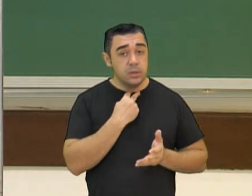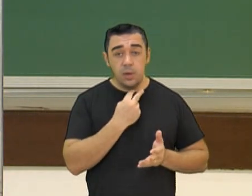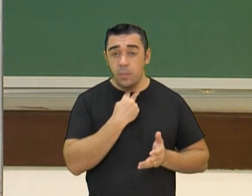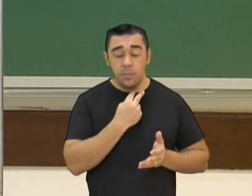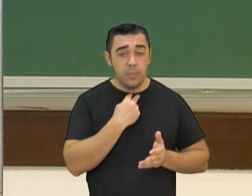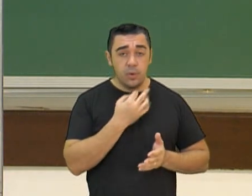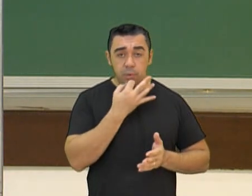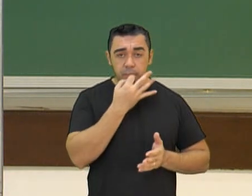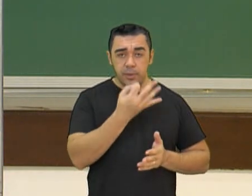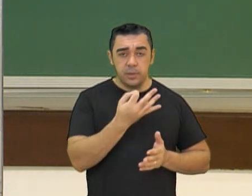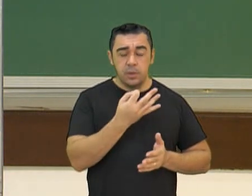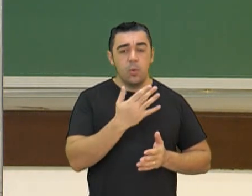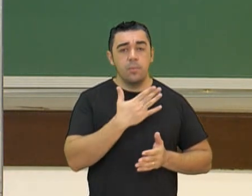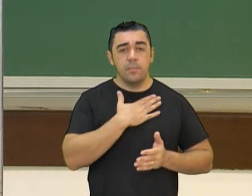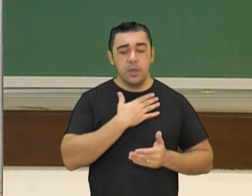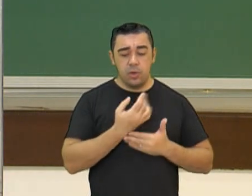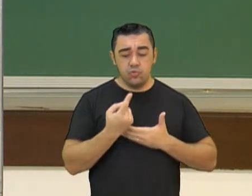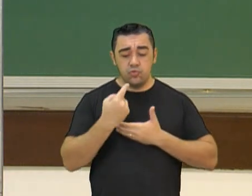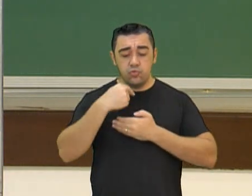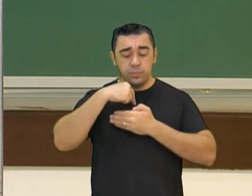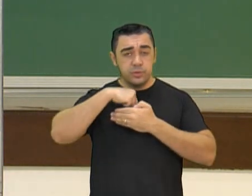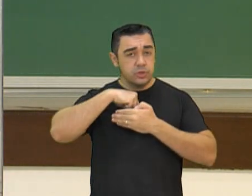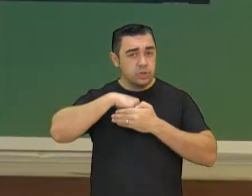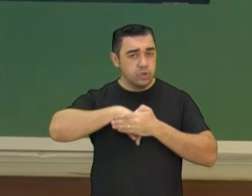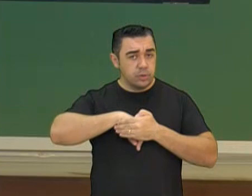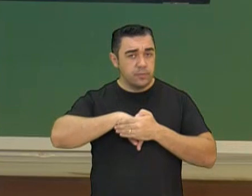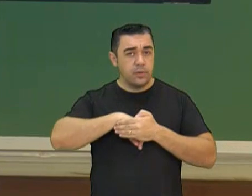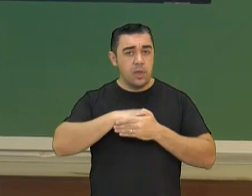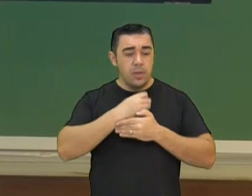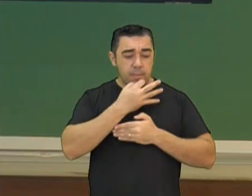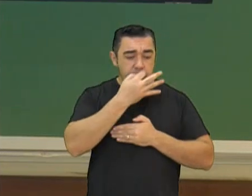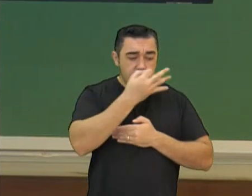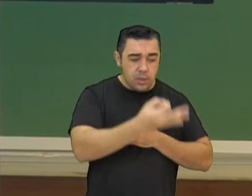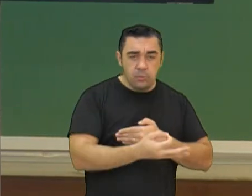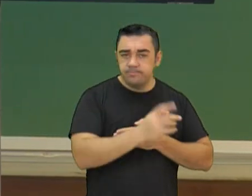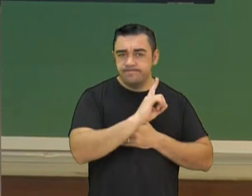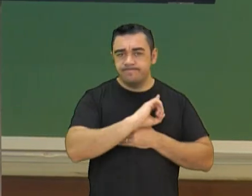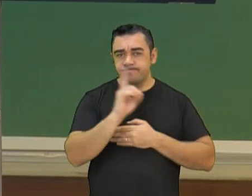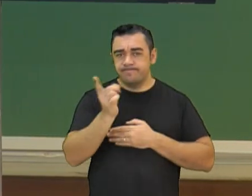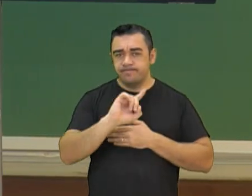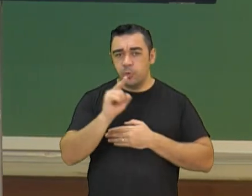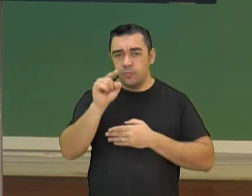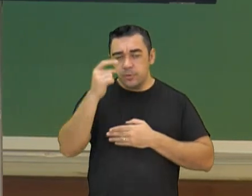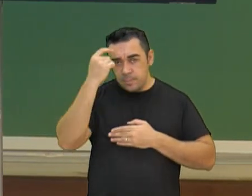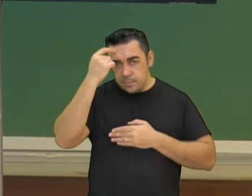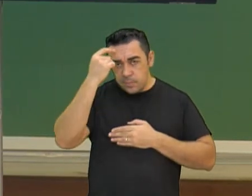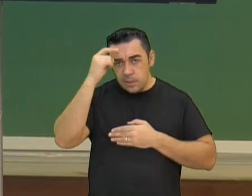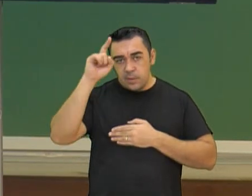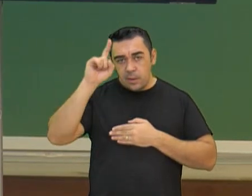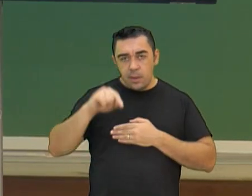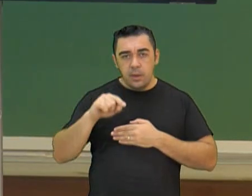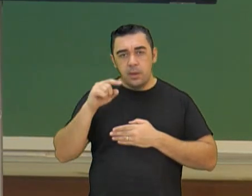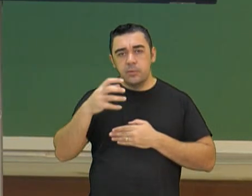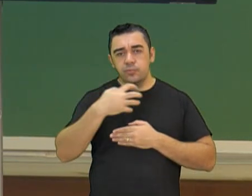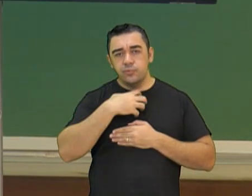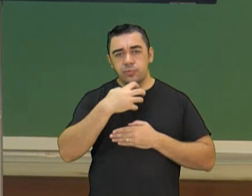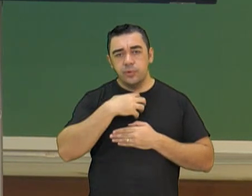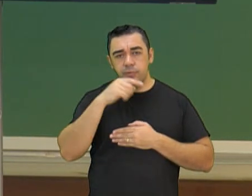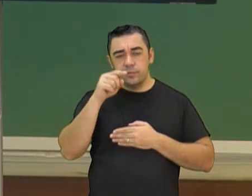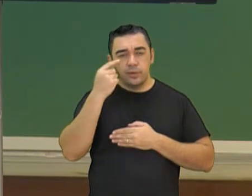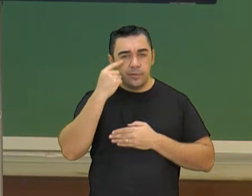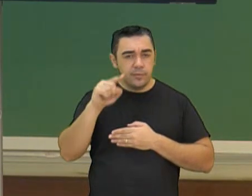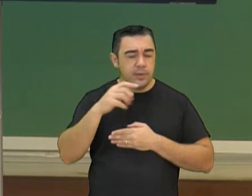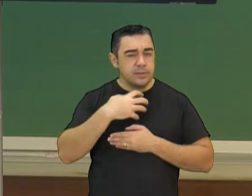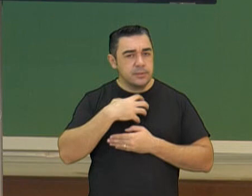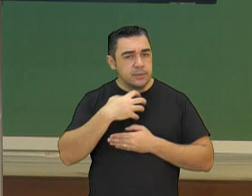a tua subjetividade. Né? O que é a tua subjetividade? É aquilo que você pensa, é a sua opinião, é como você vê e